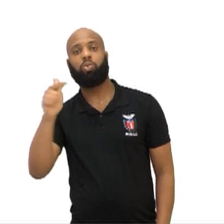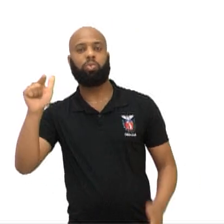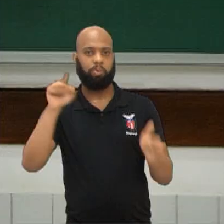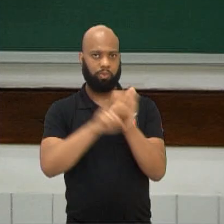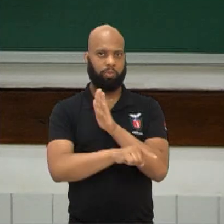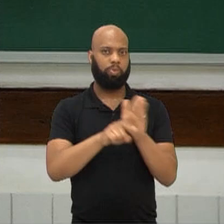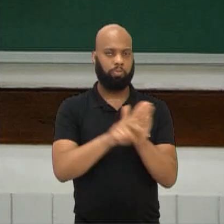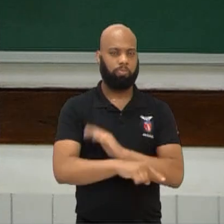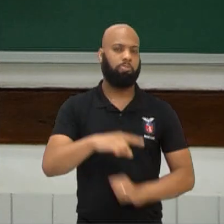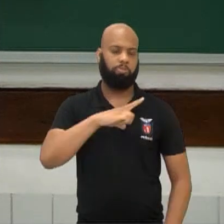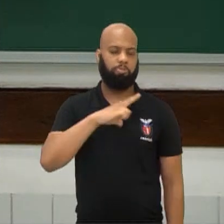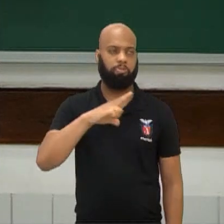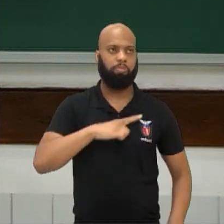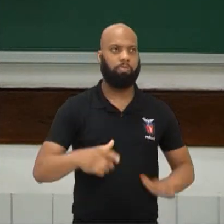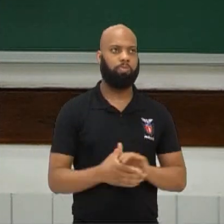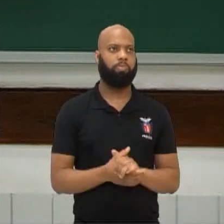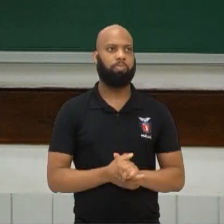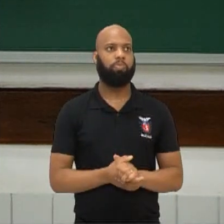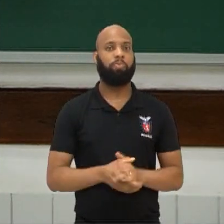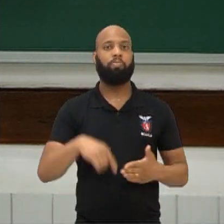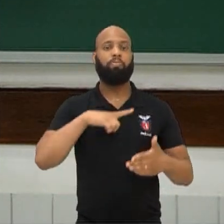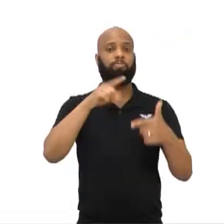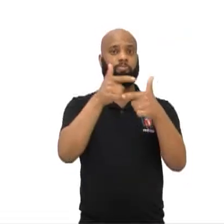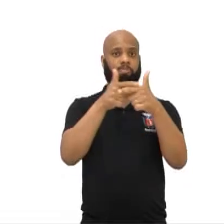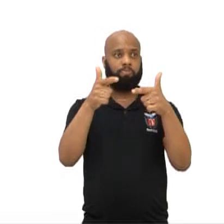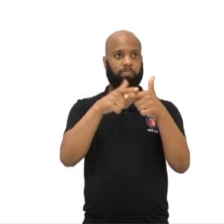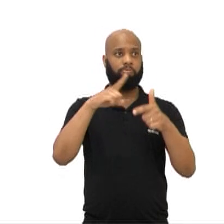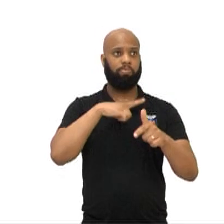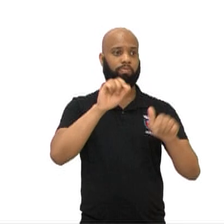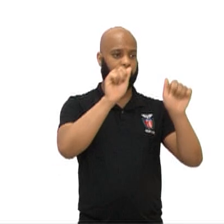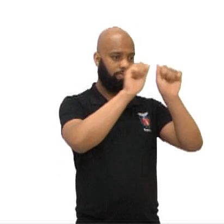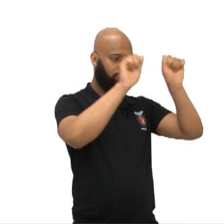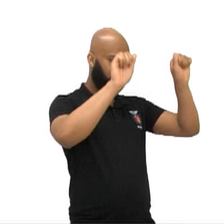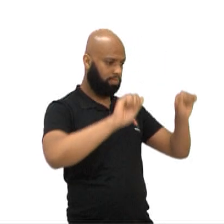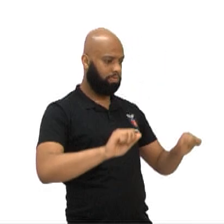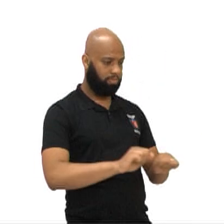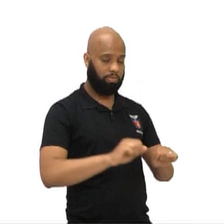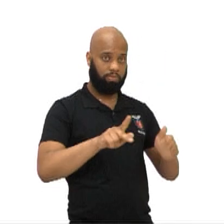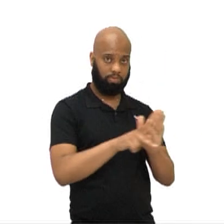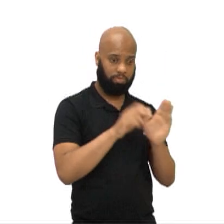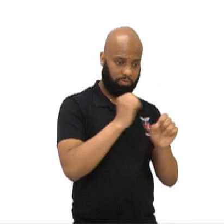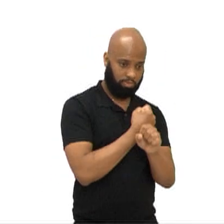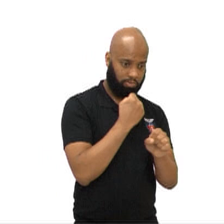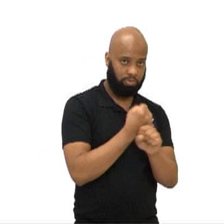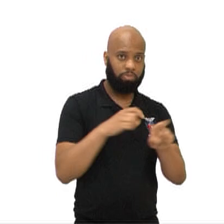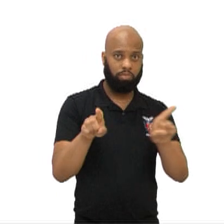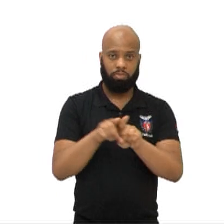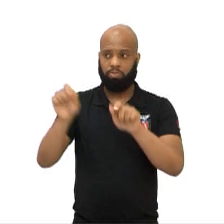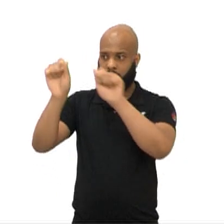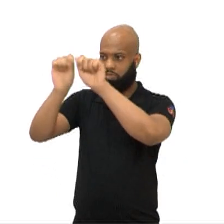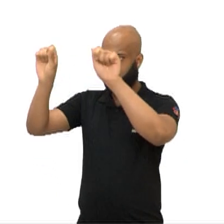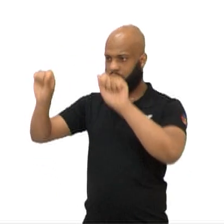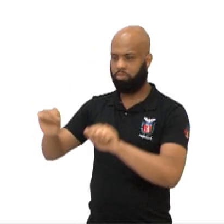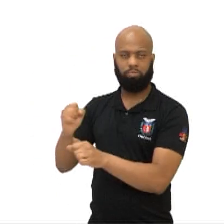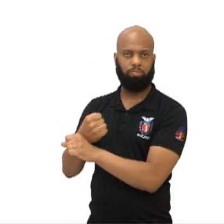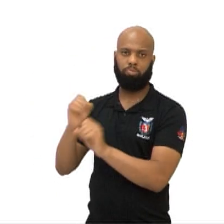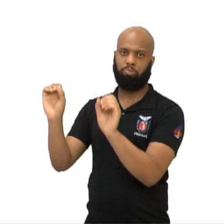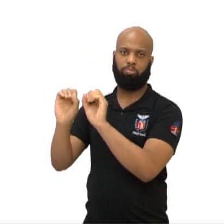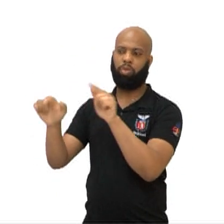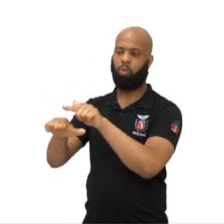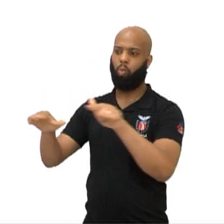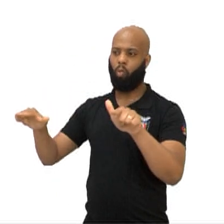Agora é com você. A razão entre a área construída e a área sem construção